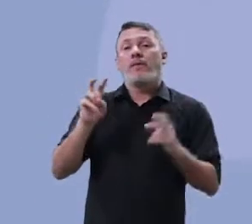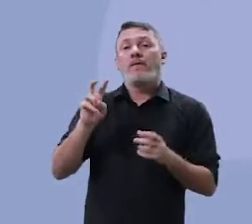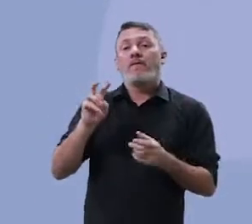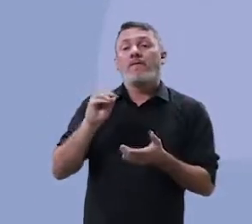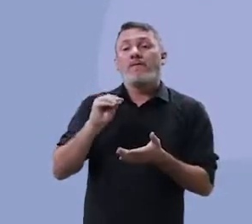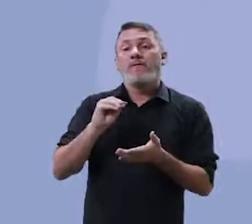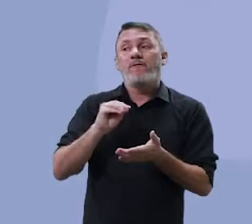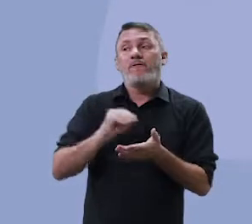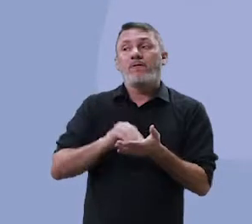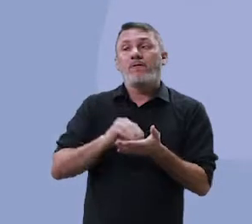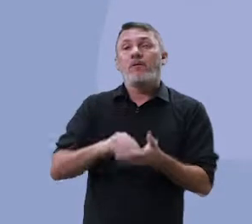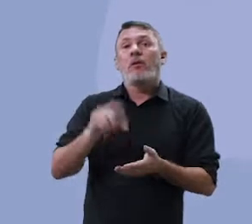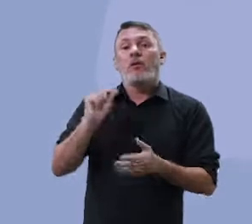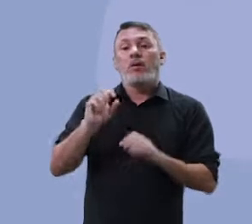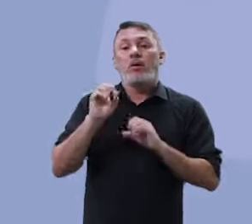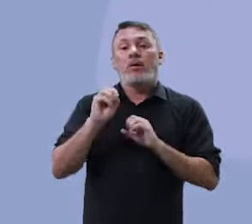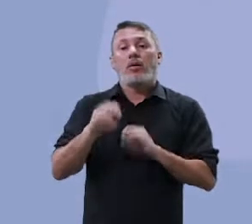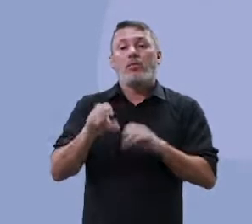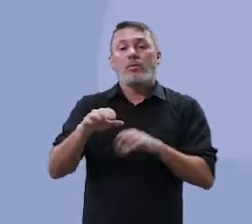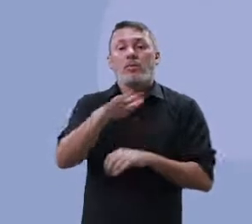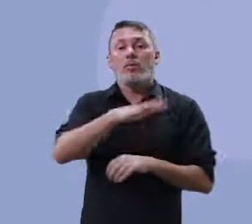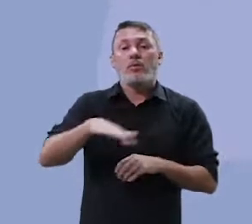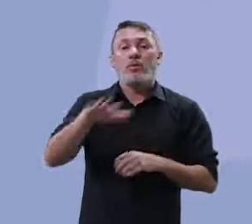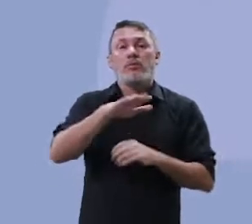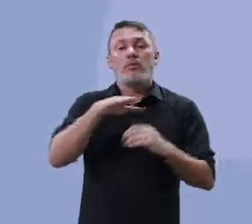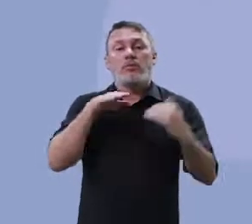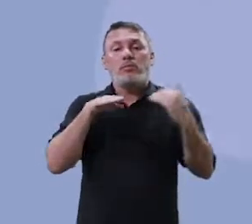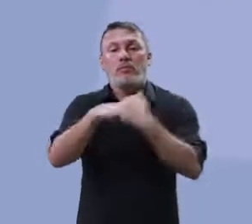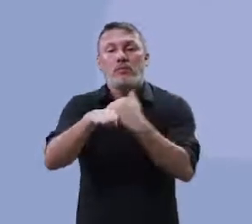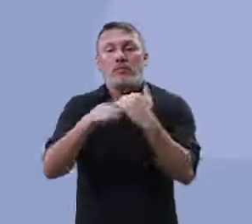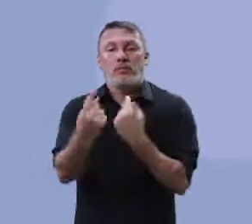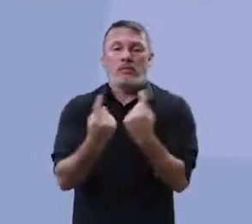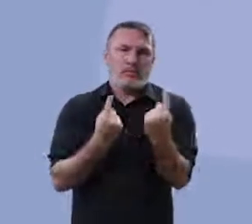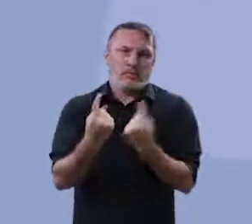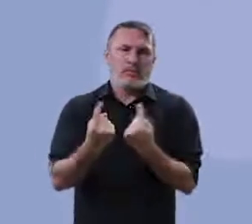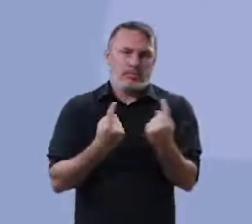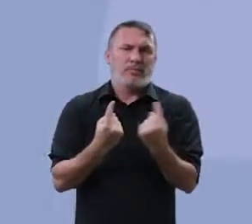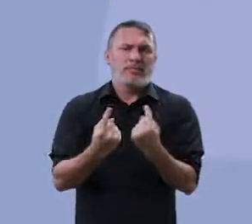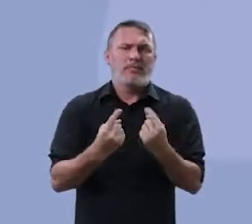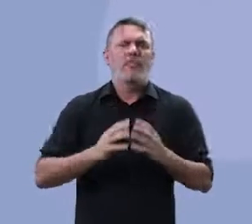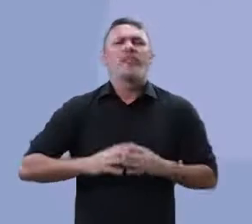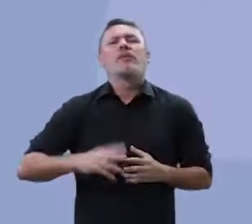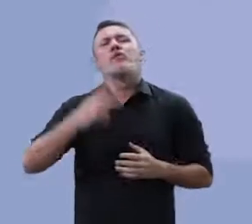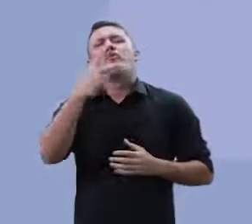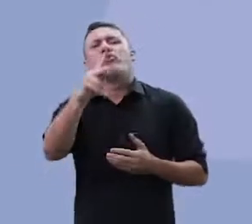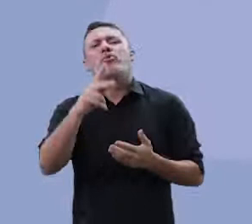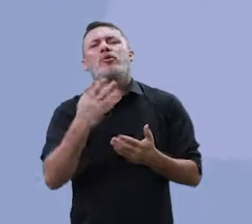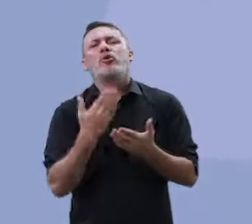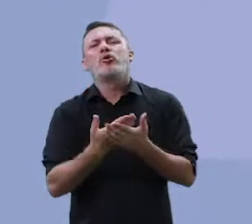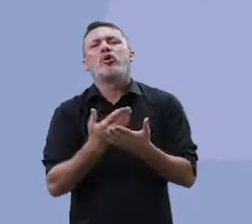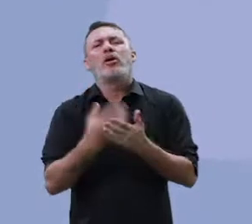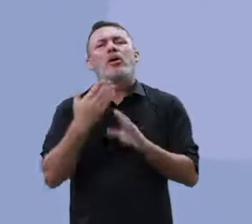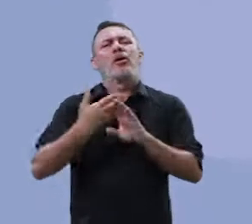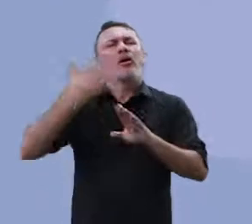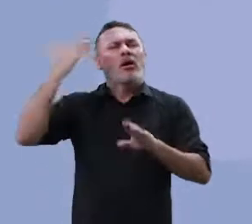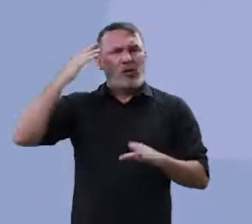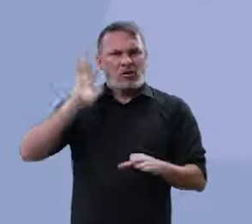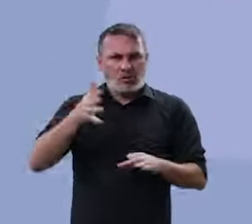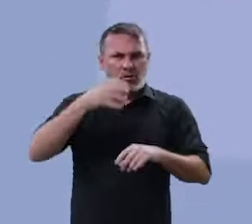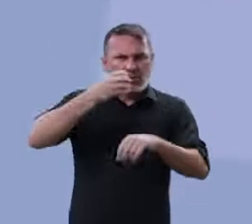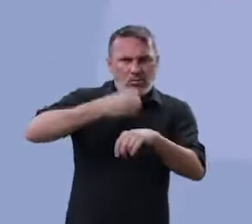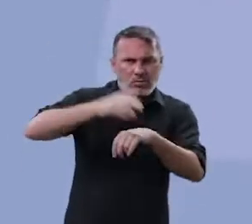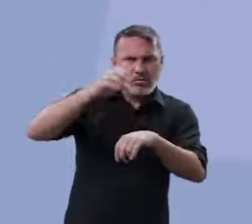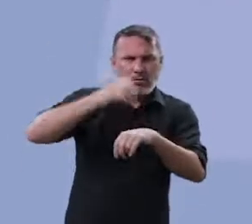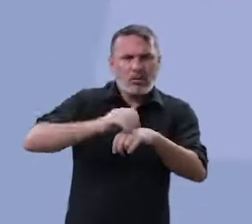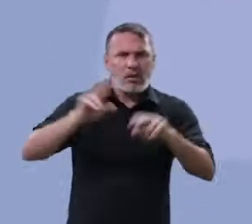de educação para o trânsito. Falta de educação para o trânsito. Quando que na sua escola conversaram sobre